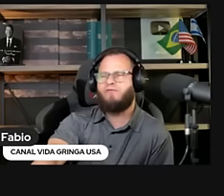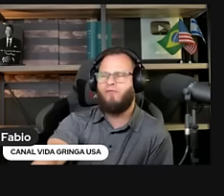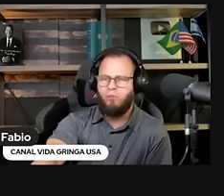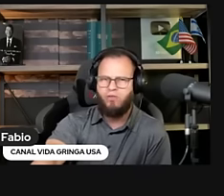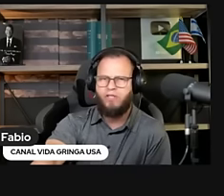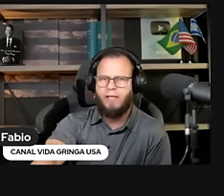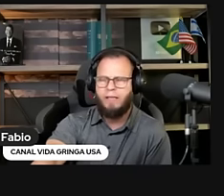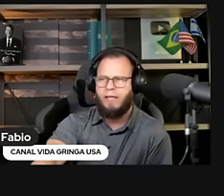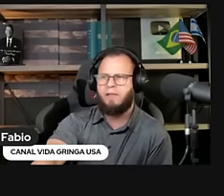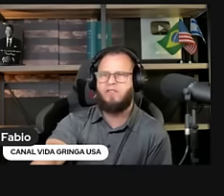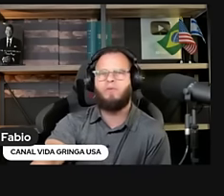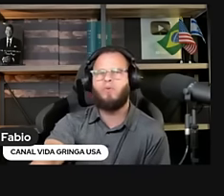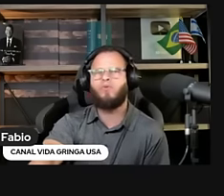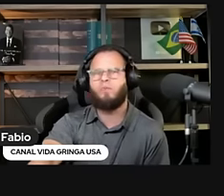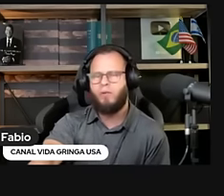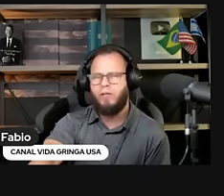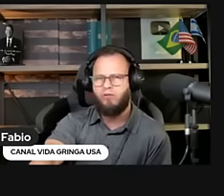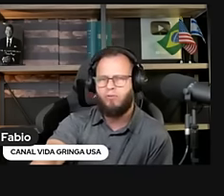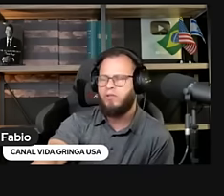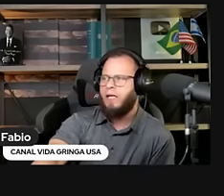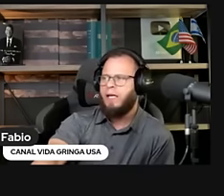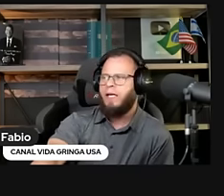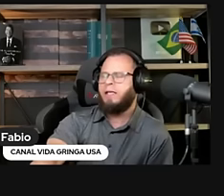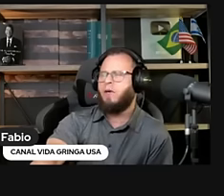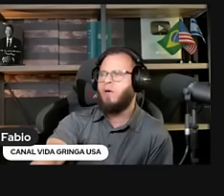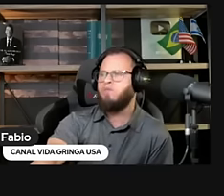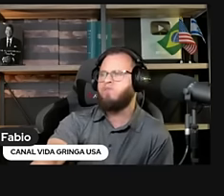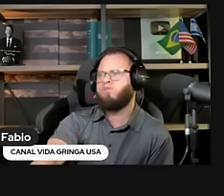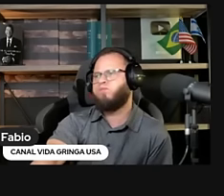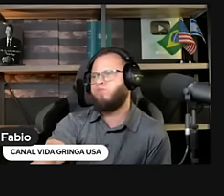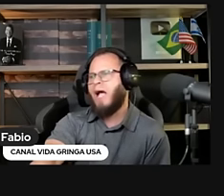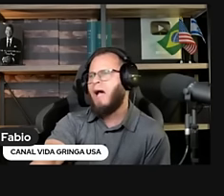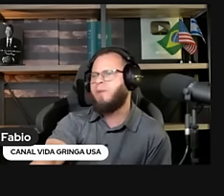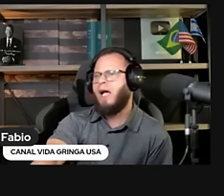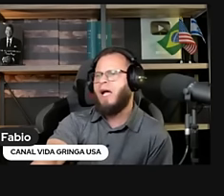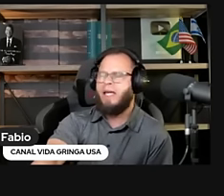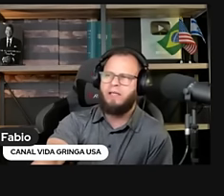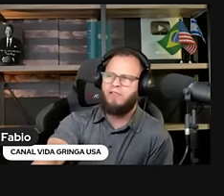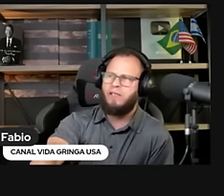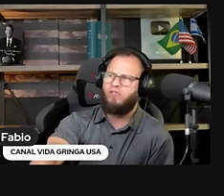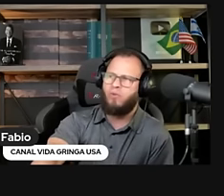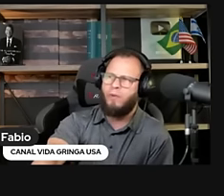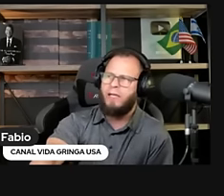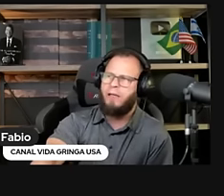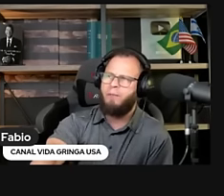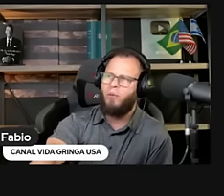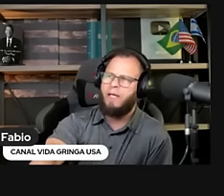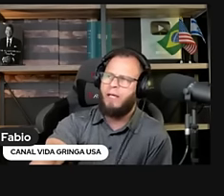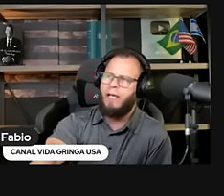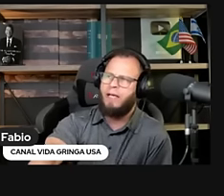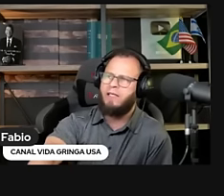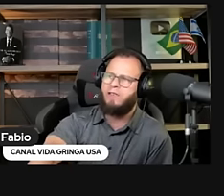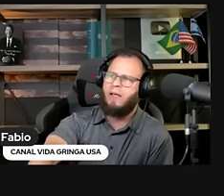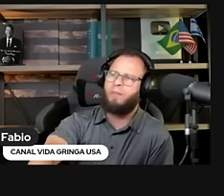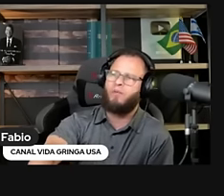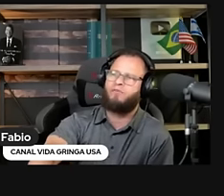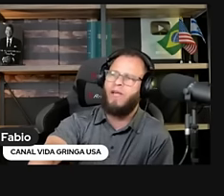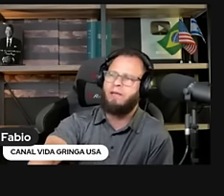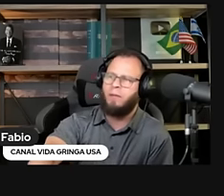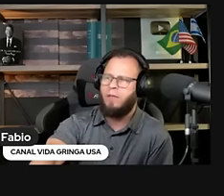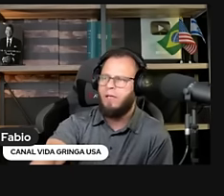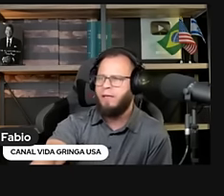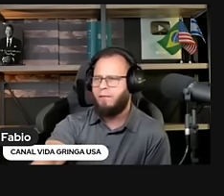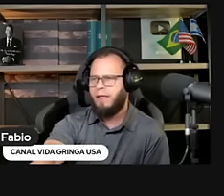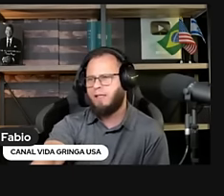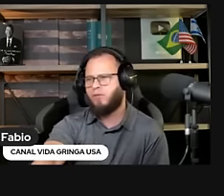é a fonte de riqueza de muitos políticos. Então não cabe a eles destruírem, porque eles se